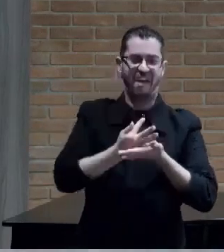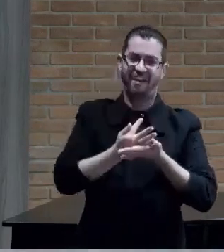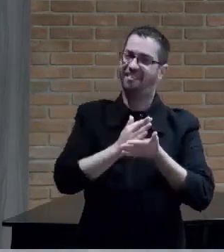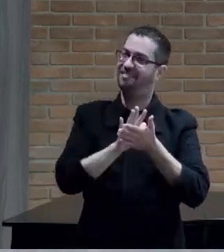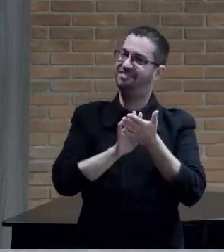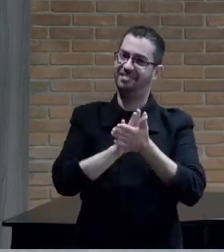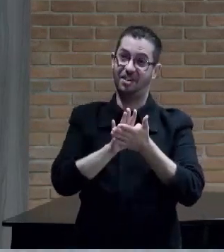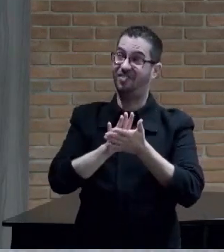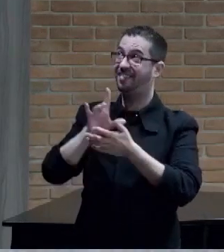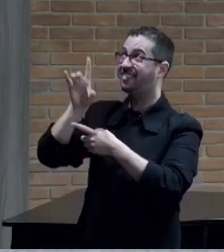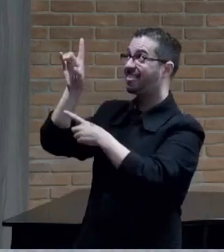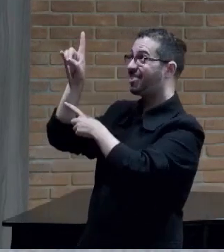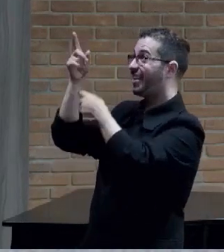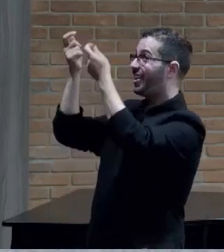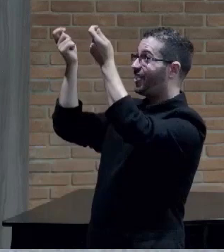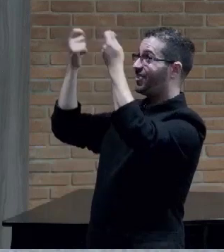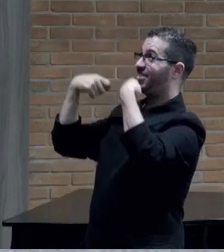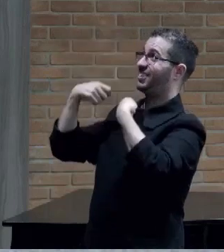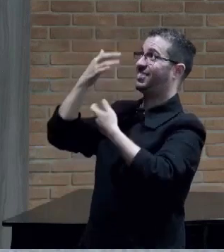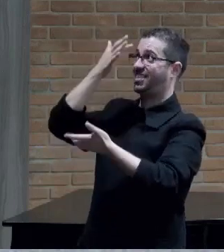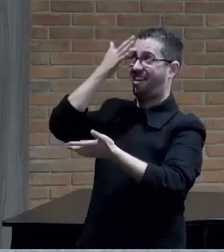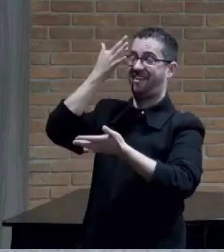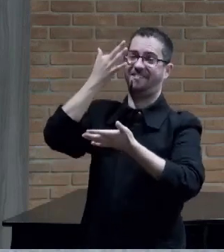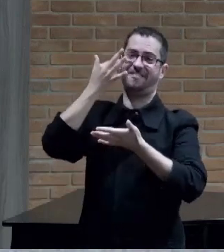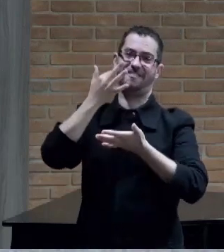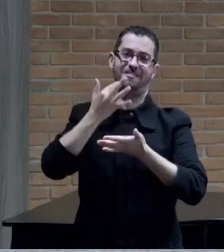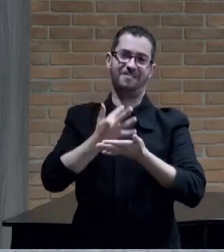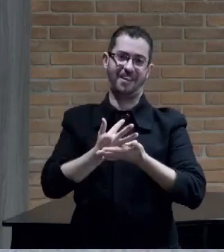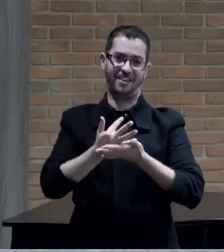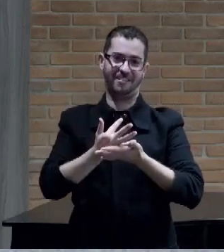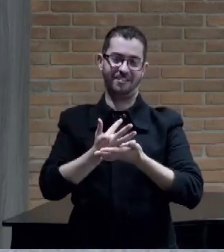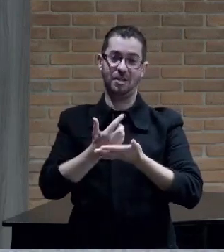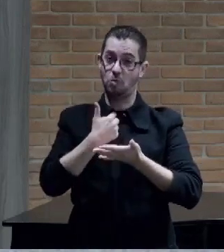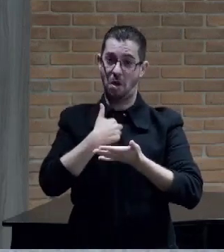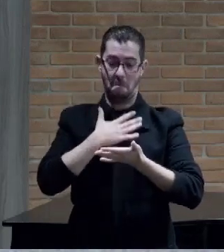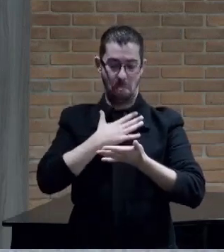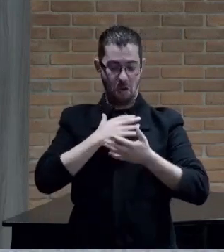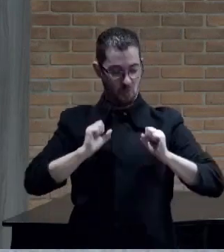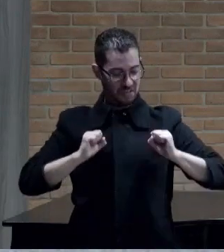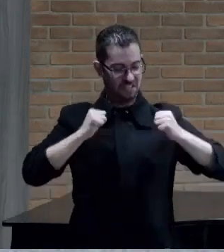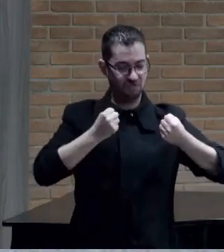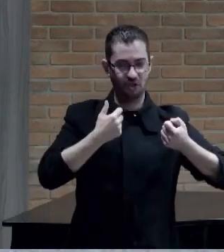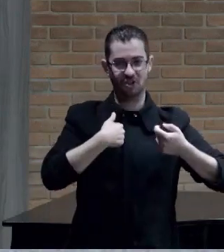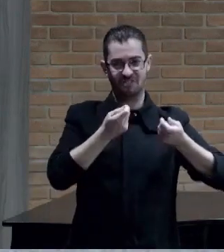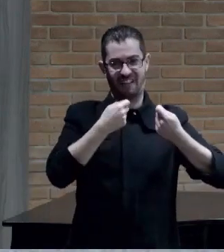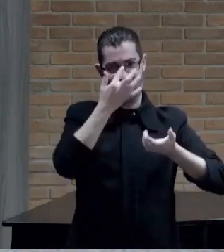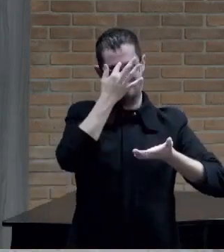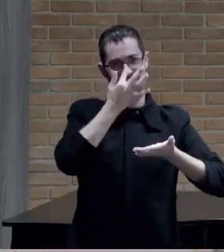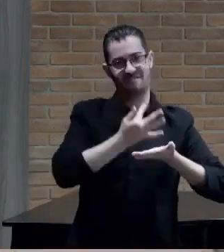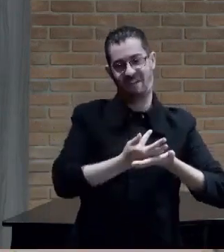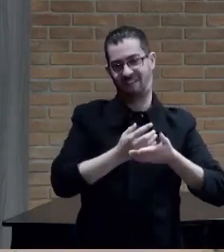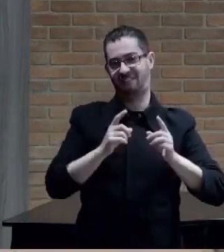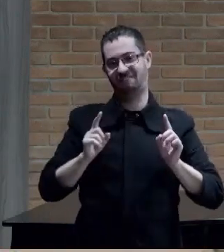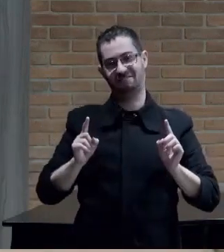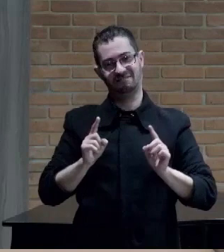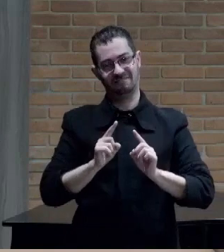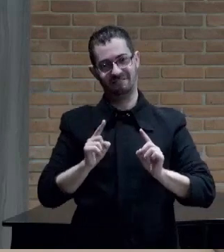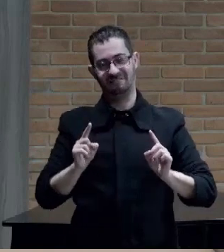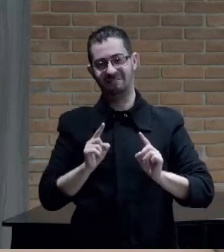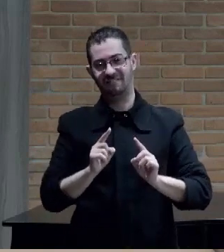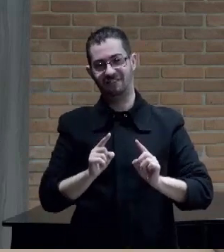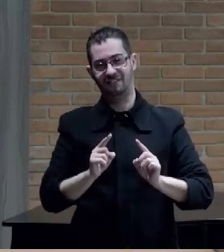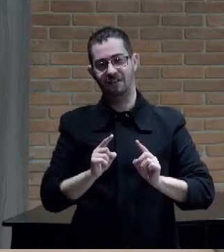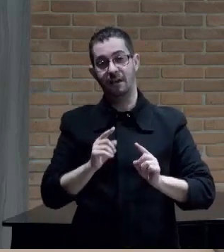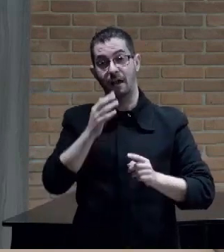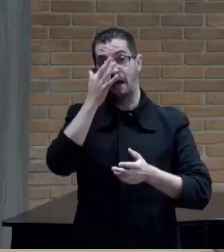tua, não é uma crença natural, essa fé é uma crença sobrenatural.